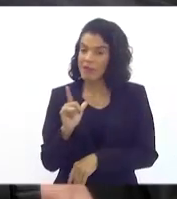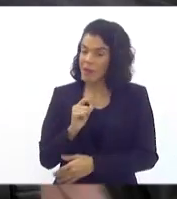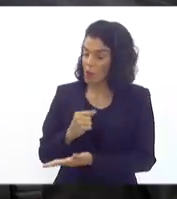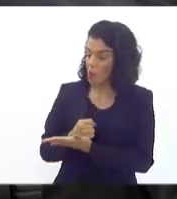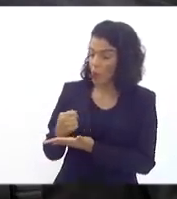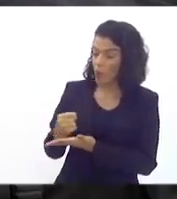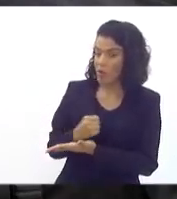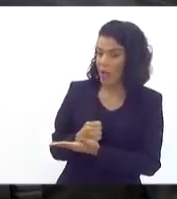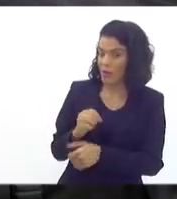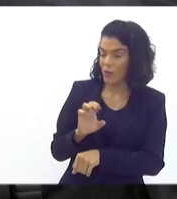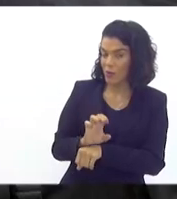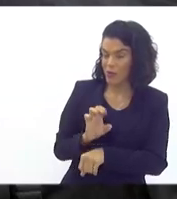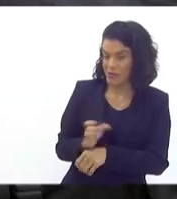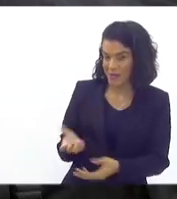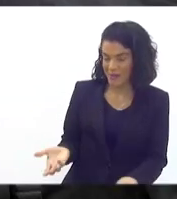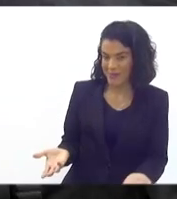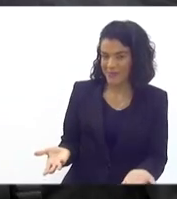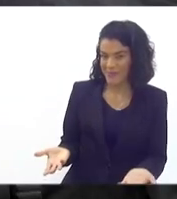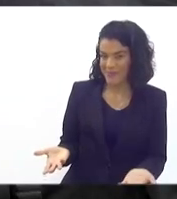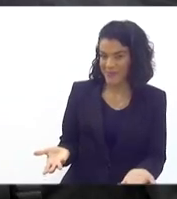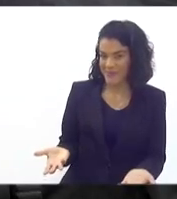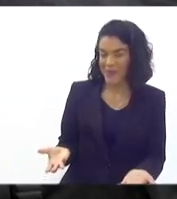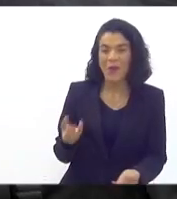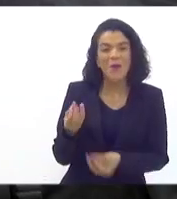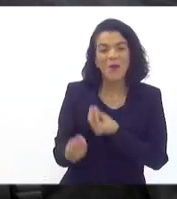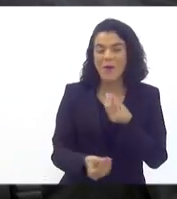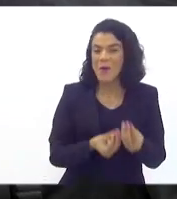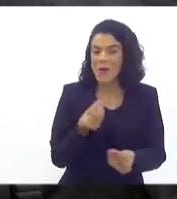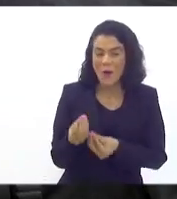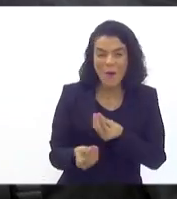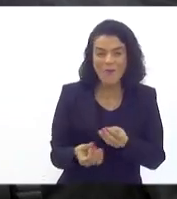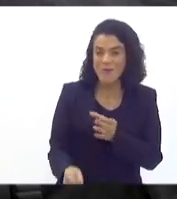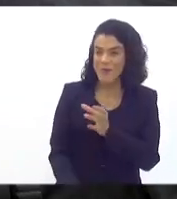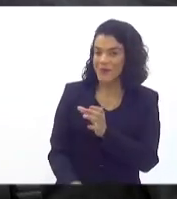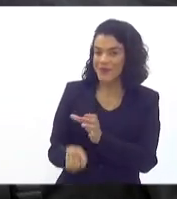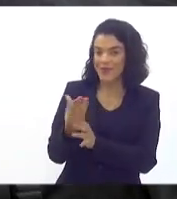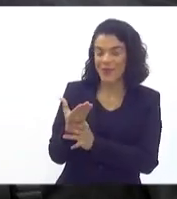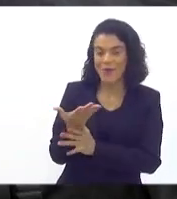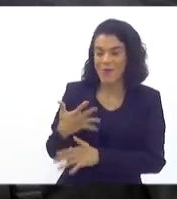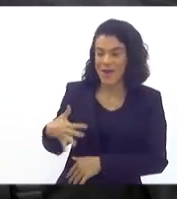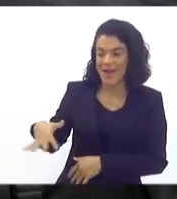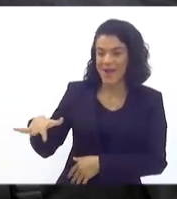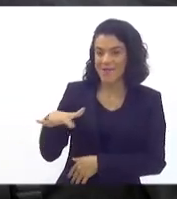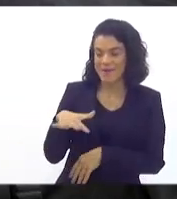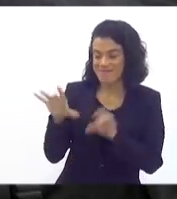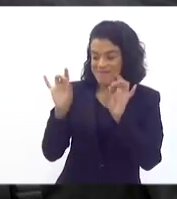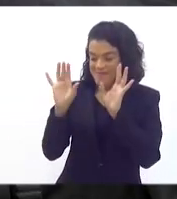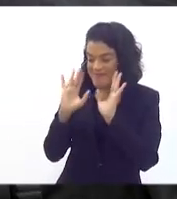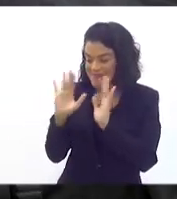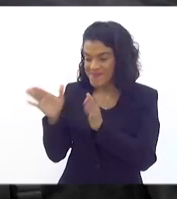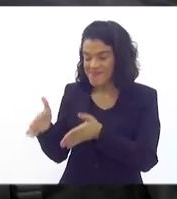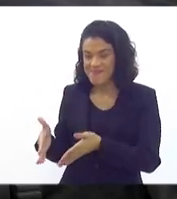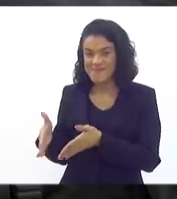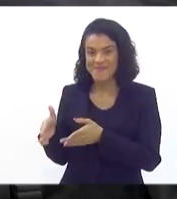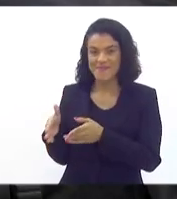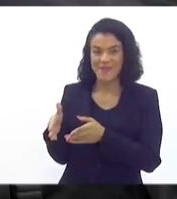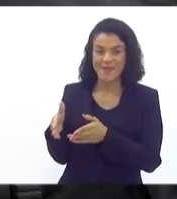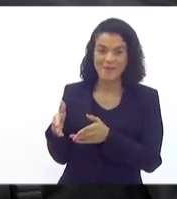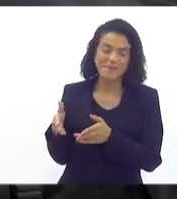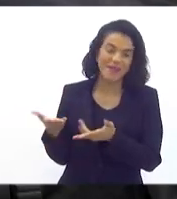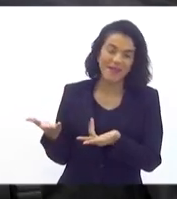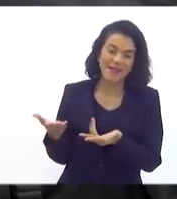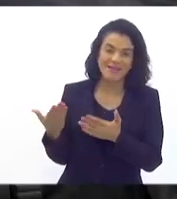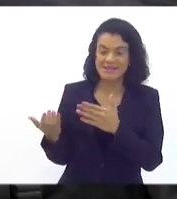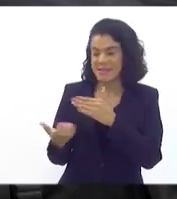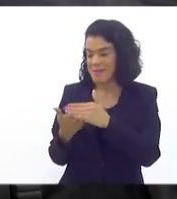concessão já previamente definida como como você cria um outro ambiente especialmente para as grandes para as grandes